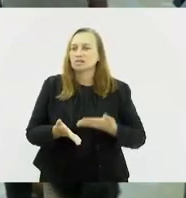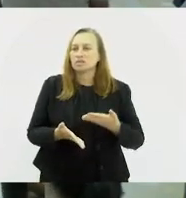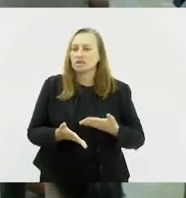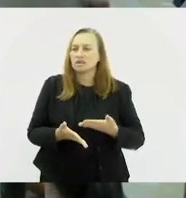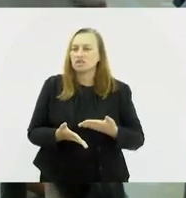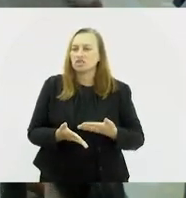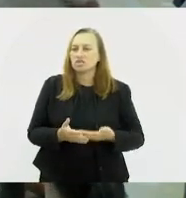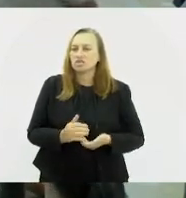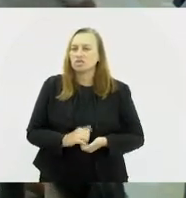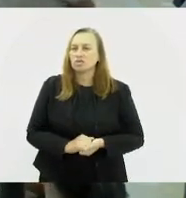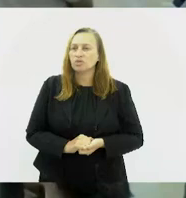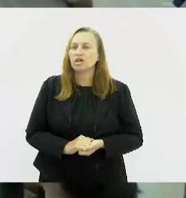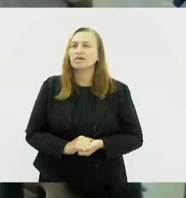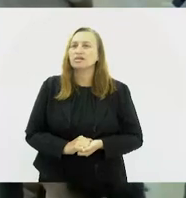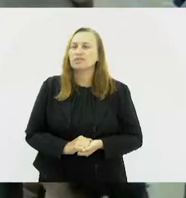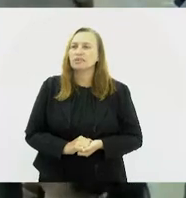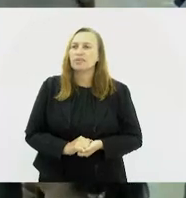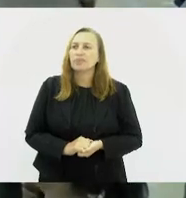Mas quem?